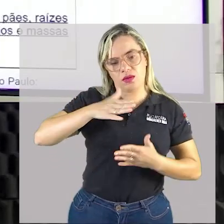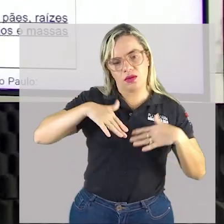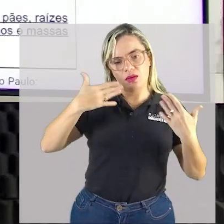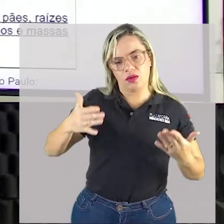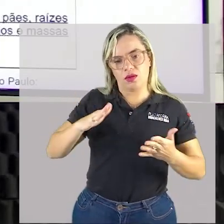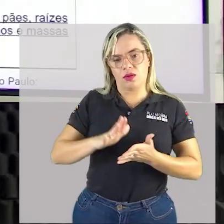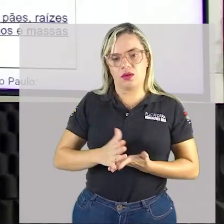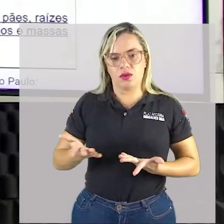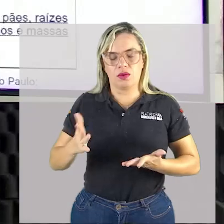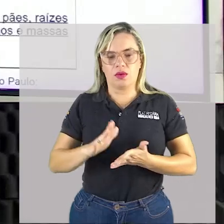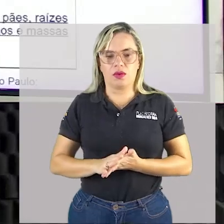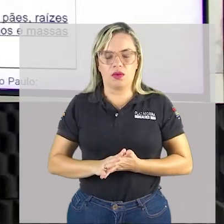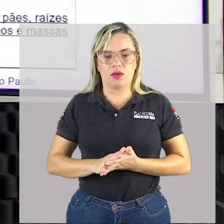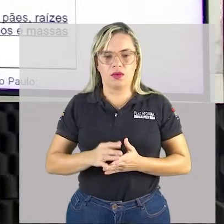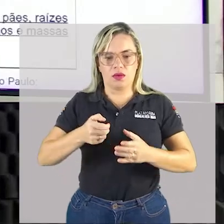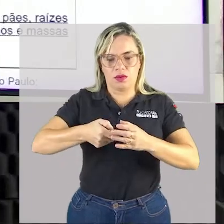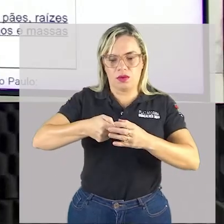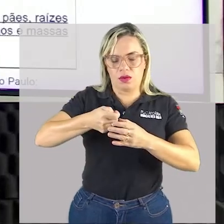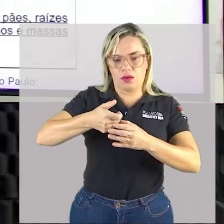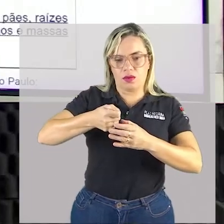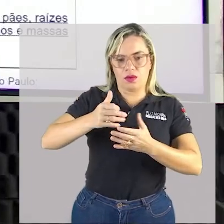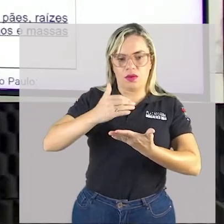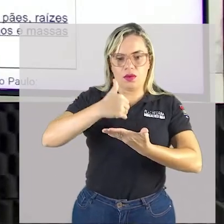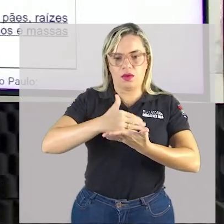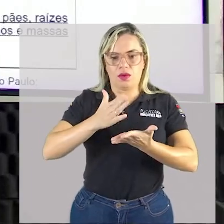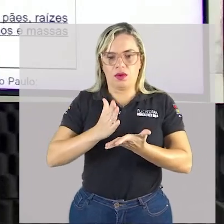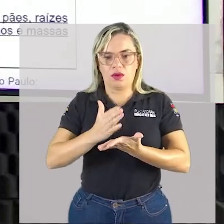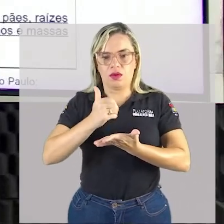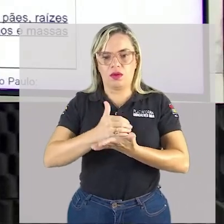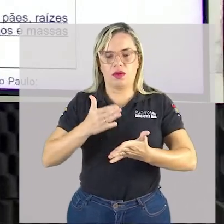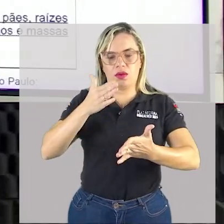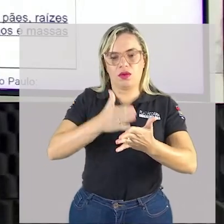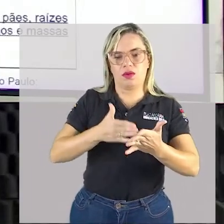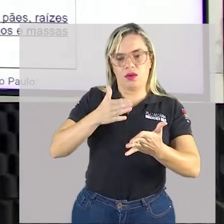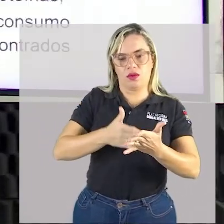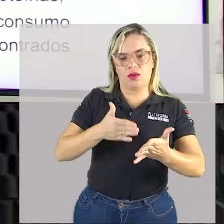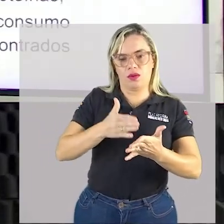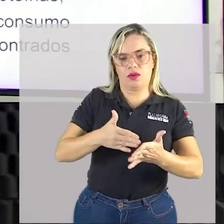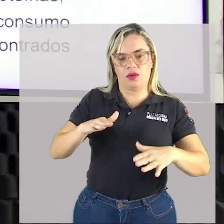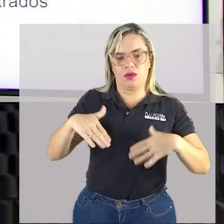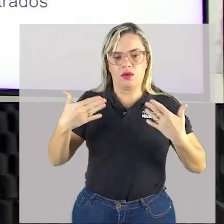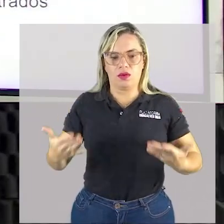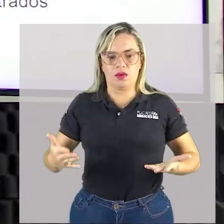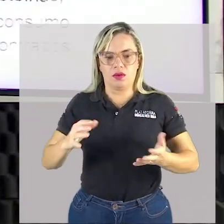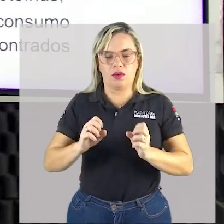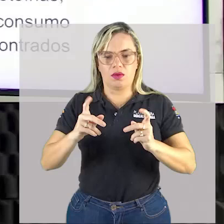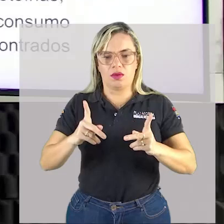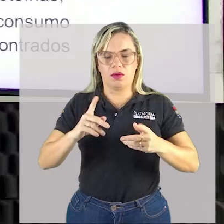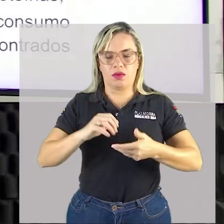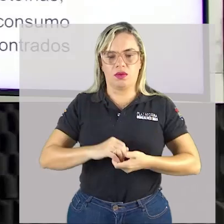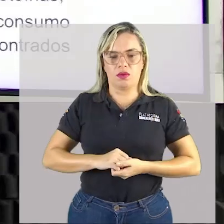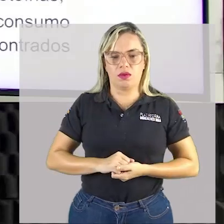aqui, refrigerante, bolo, né? Então a gente tem que limitar isso, tá?